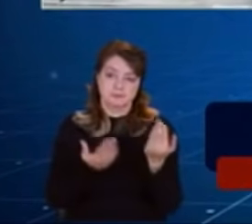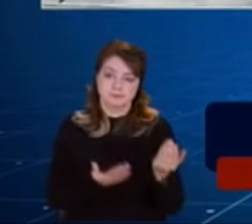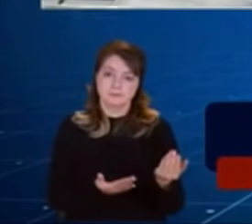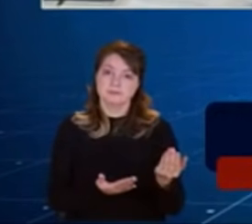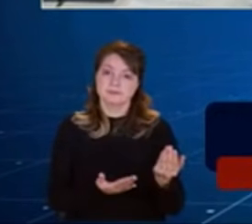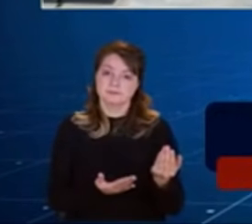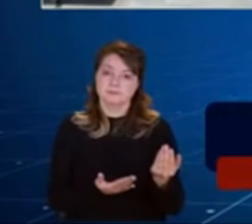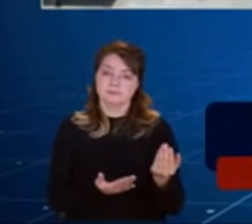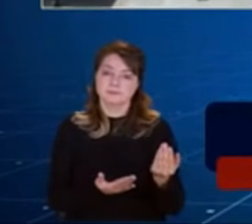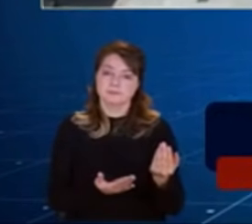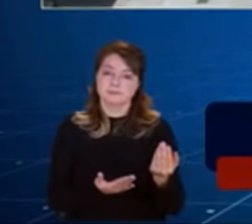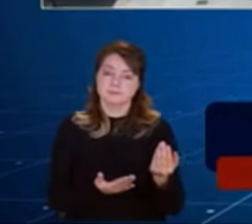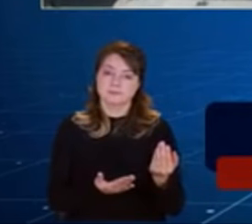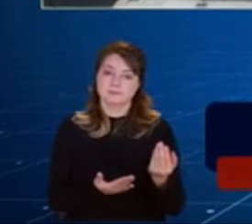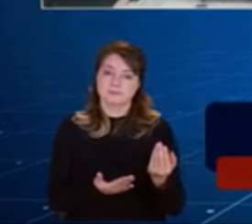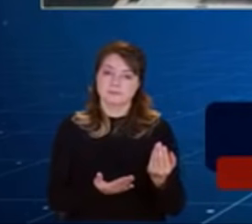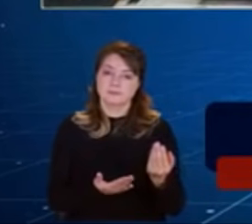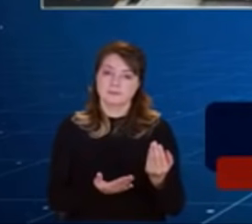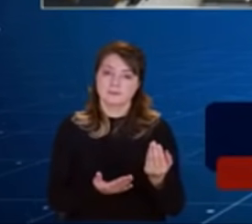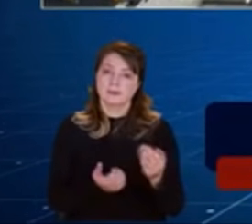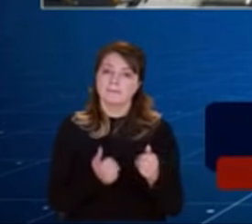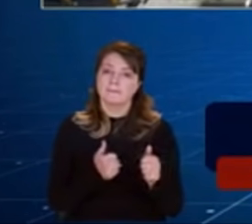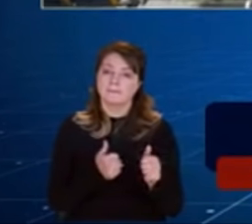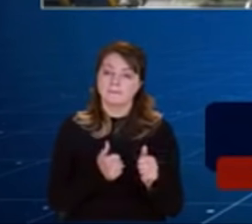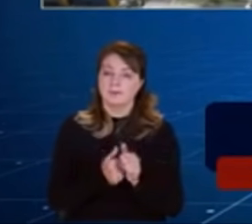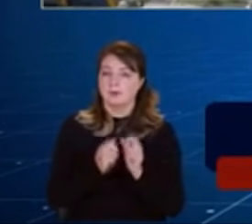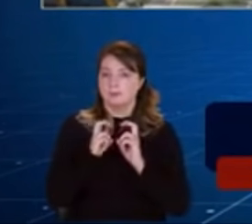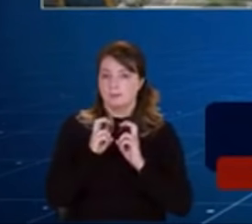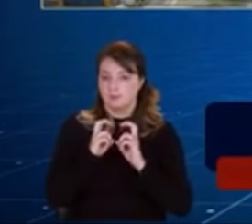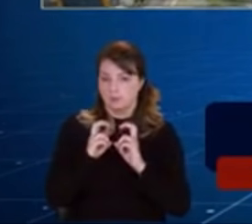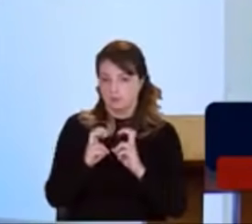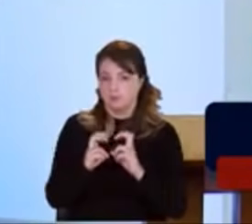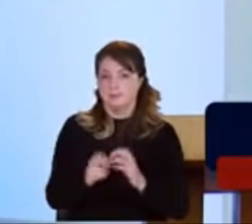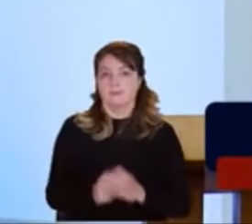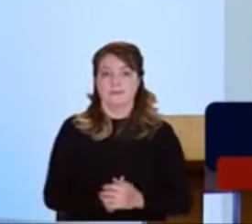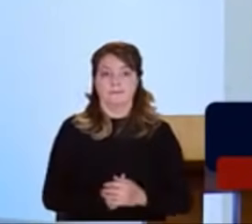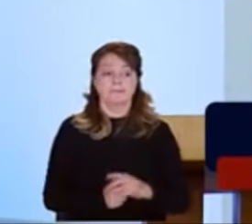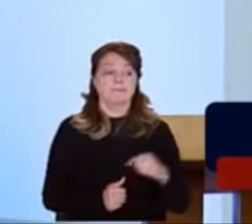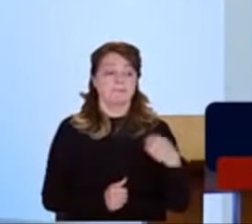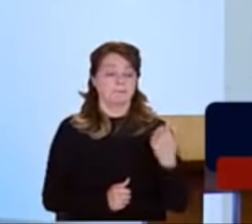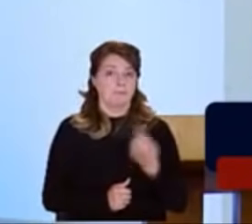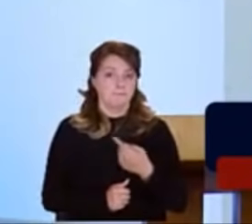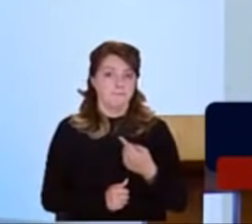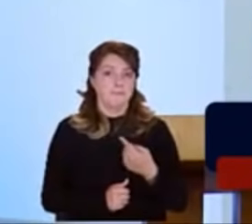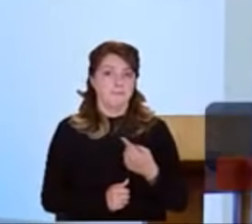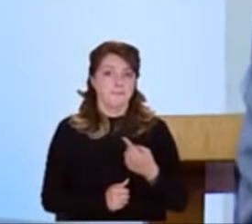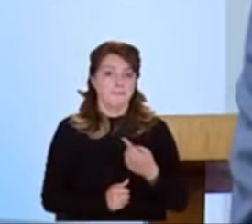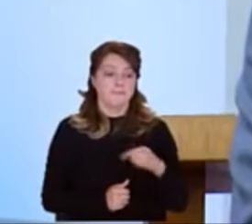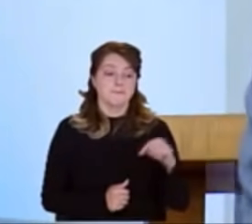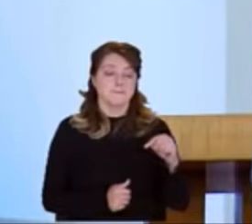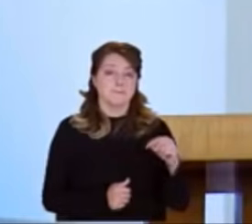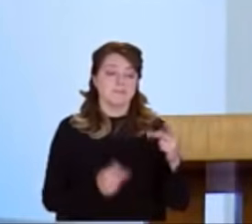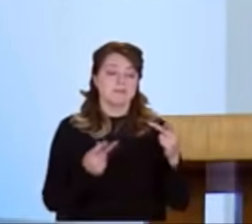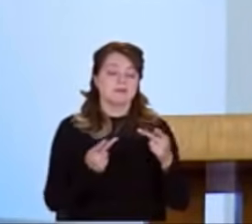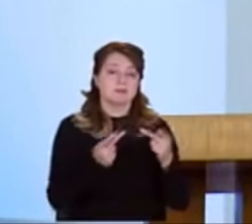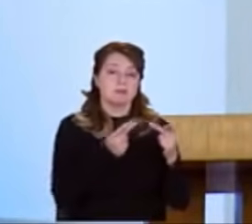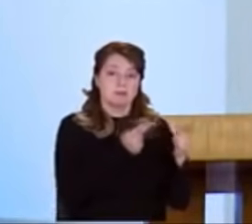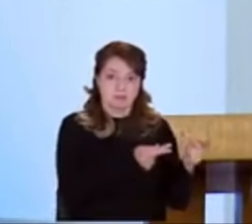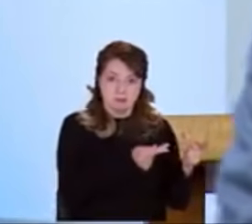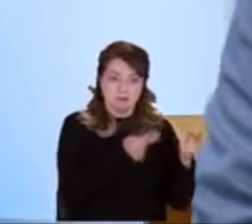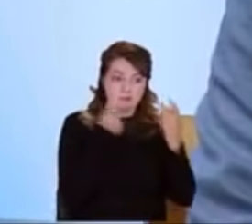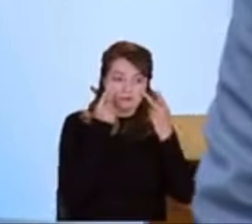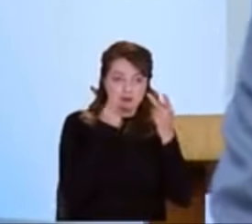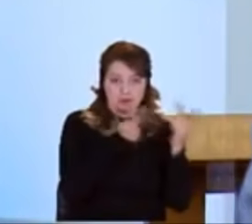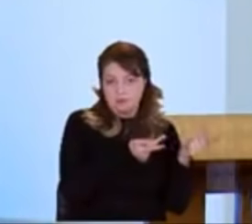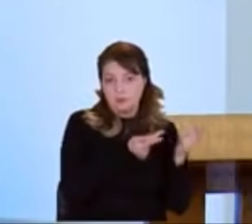cerebral do Universal, cara. Inclusive, no fim desse programa, eles dizem que esses programas influenciam negativamente as pessoas. E ainda ficam dizendo locais